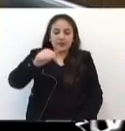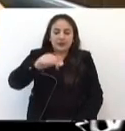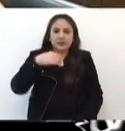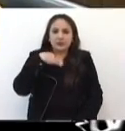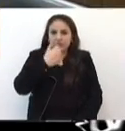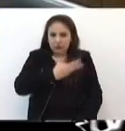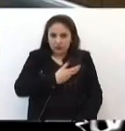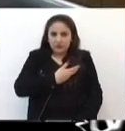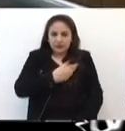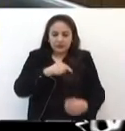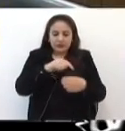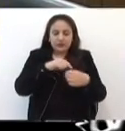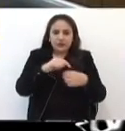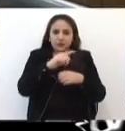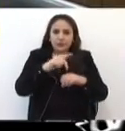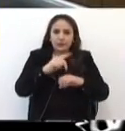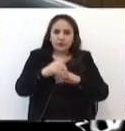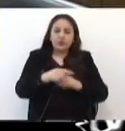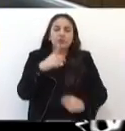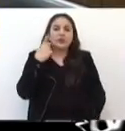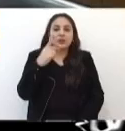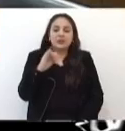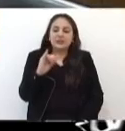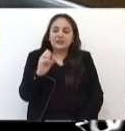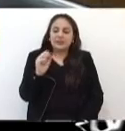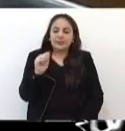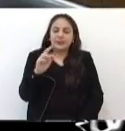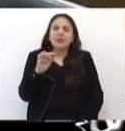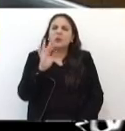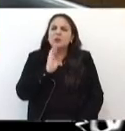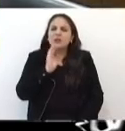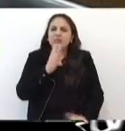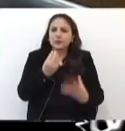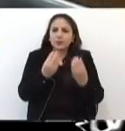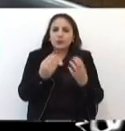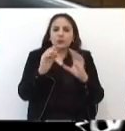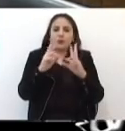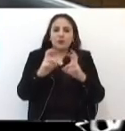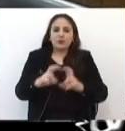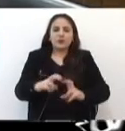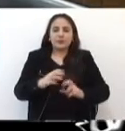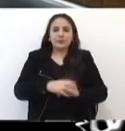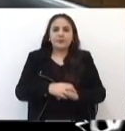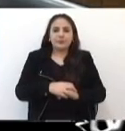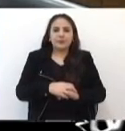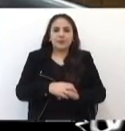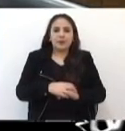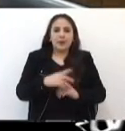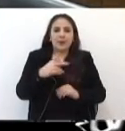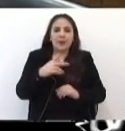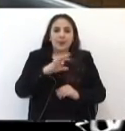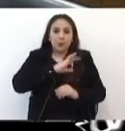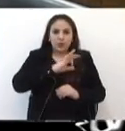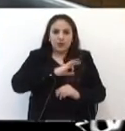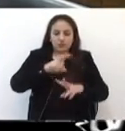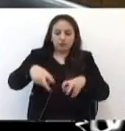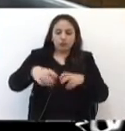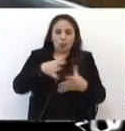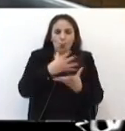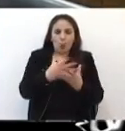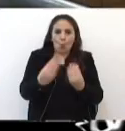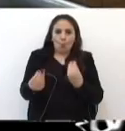na nossa casa. O vereador Isamar também conhece bem o tema. Patrulha Rural foi extinta, não tem